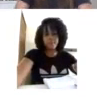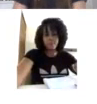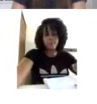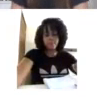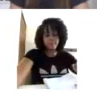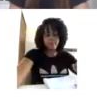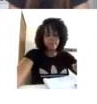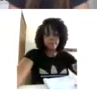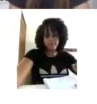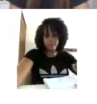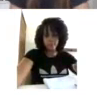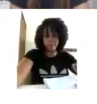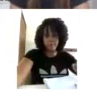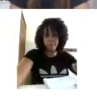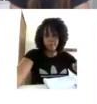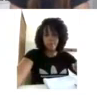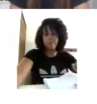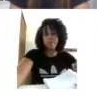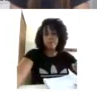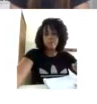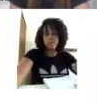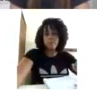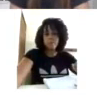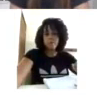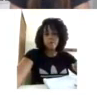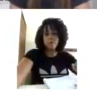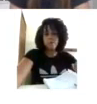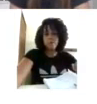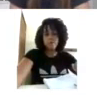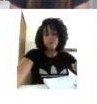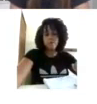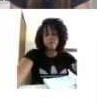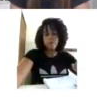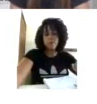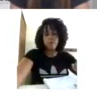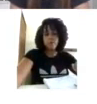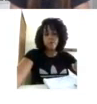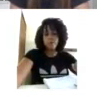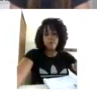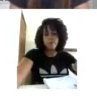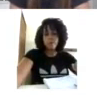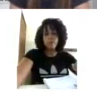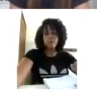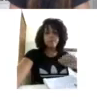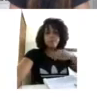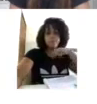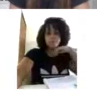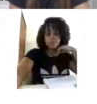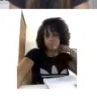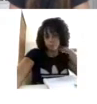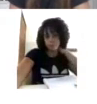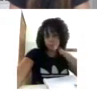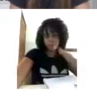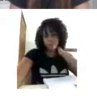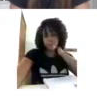mesmos criaram, e eu sei como é que foi, vou deixar por conta deles. Muito obrigado pela atenção, avante! Obrigada,